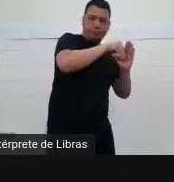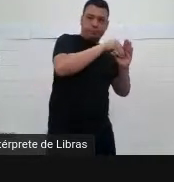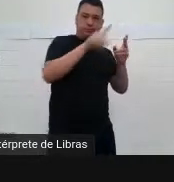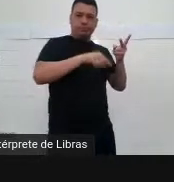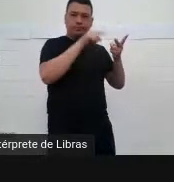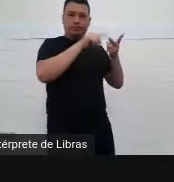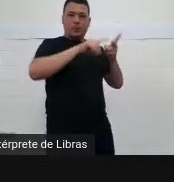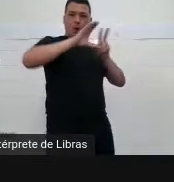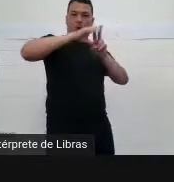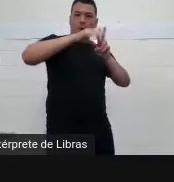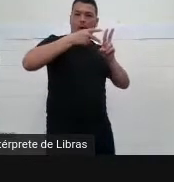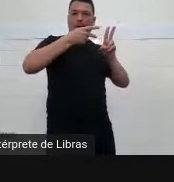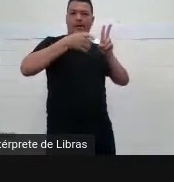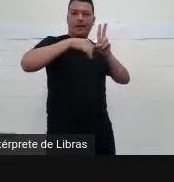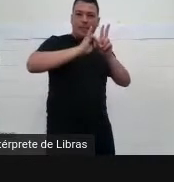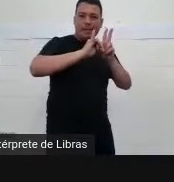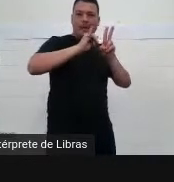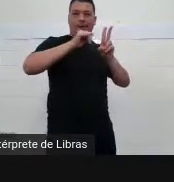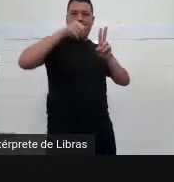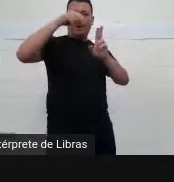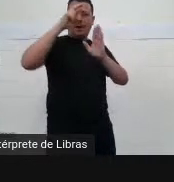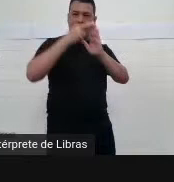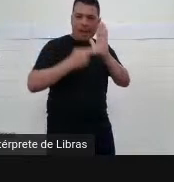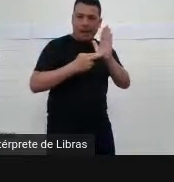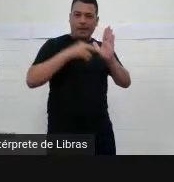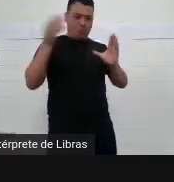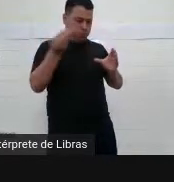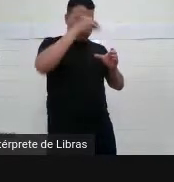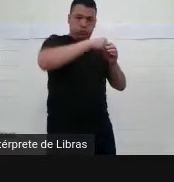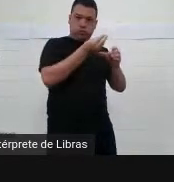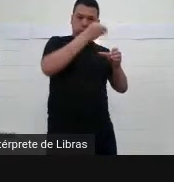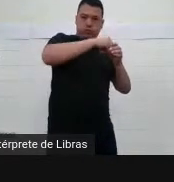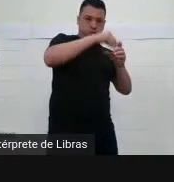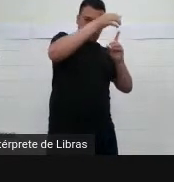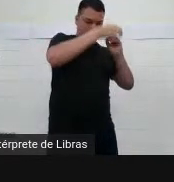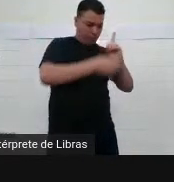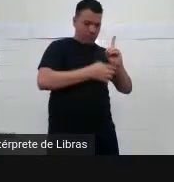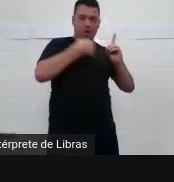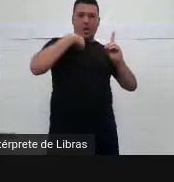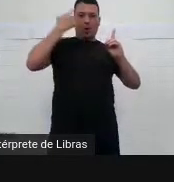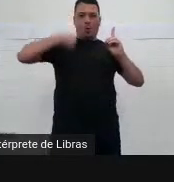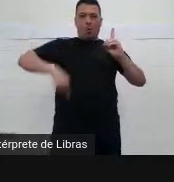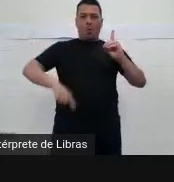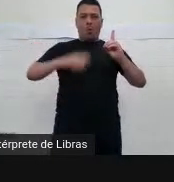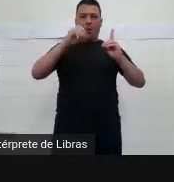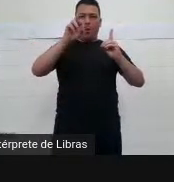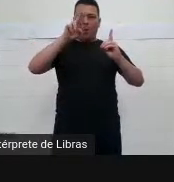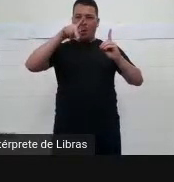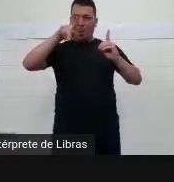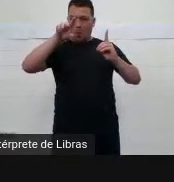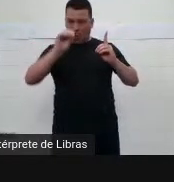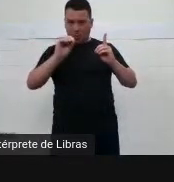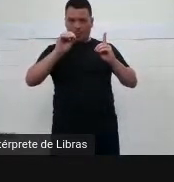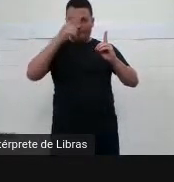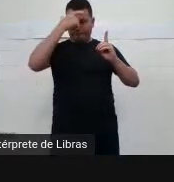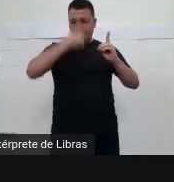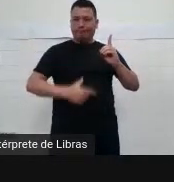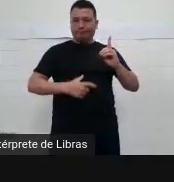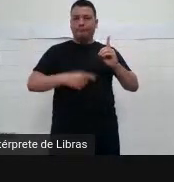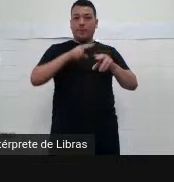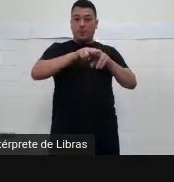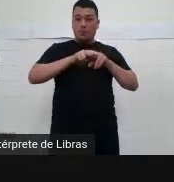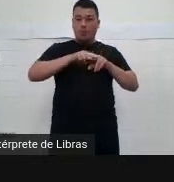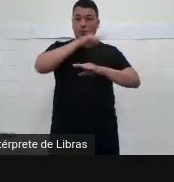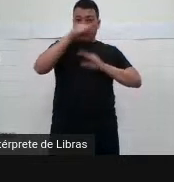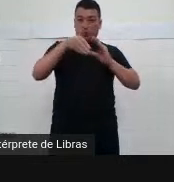conceitos, norma, toda uma série de dinâmicas sociais que vão justamente ser